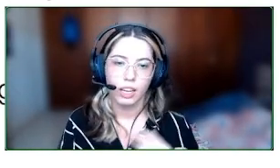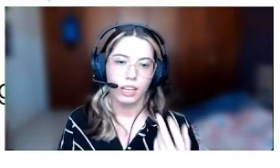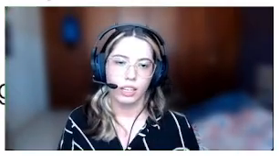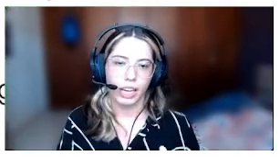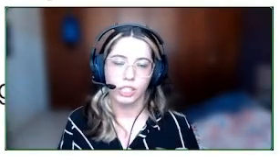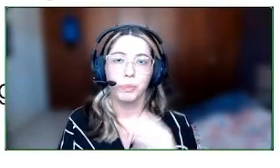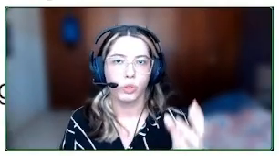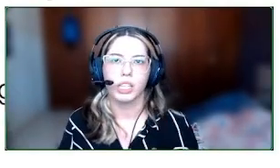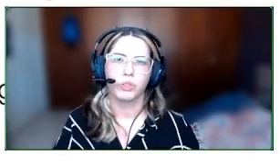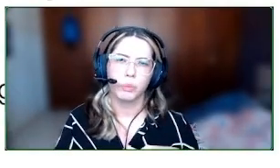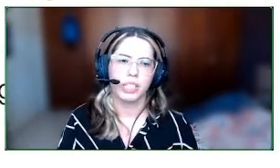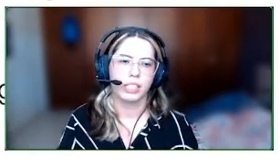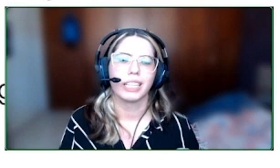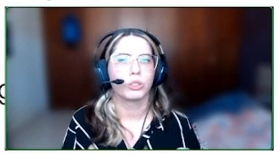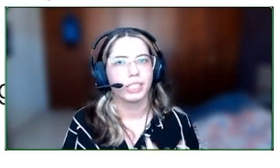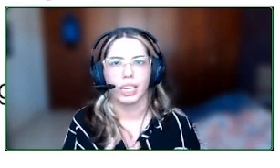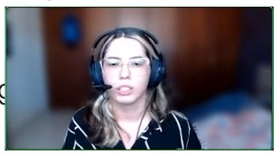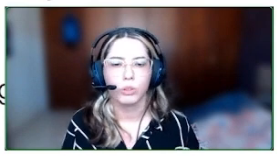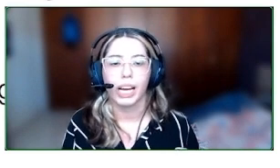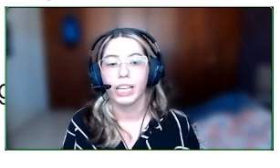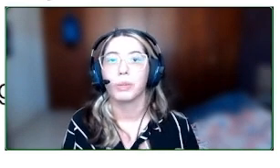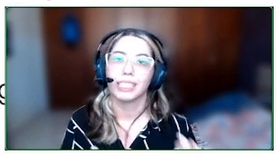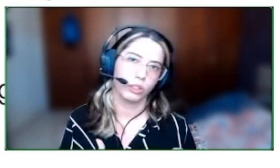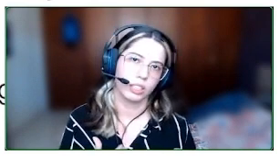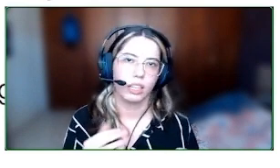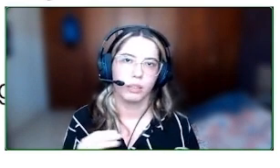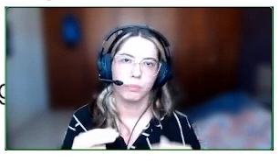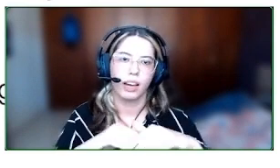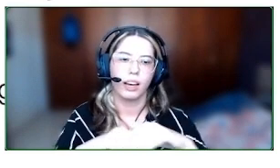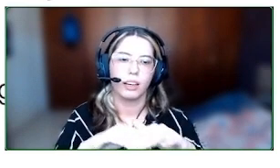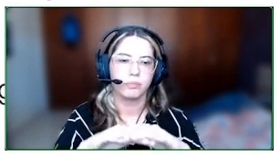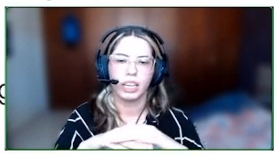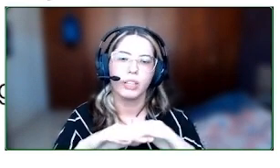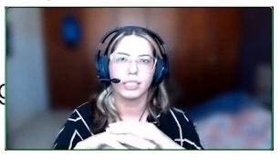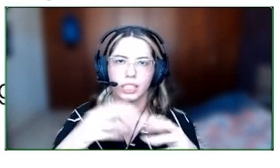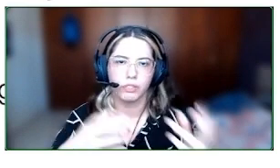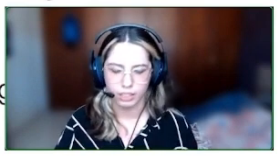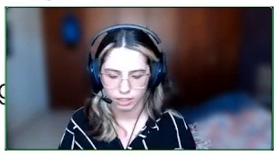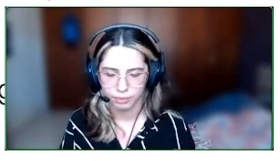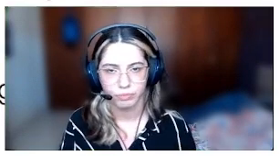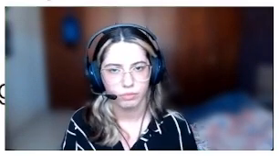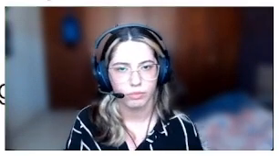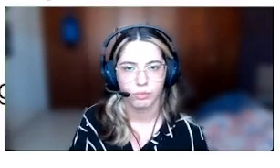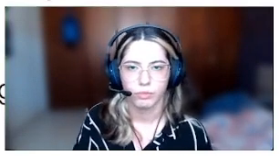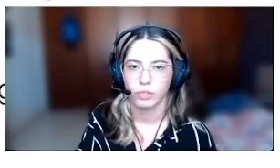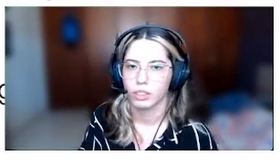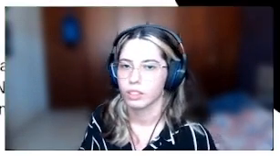lamelas. Essas dimensões elas foram depois acertadas com uma serra circular e com uma desengrossadeira para regularizar essas faces.